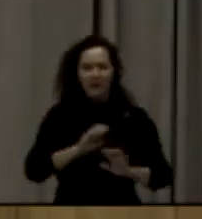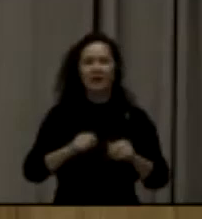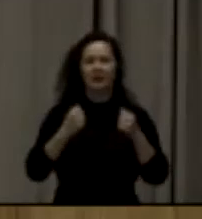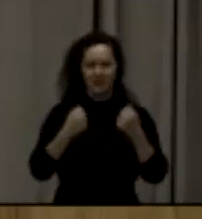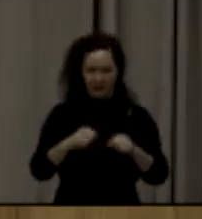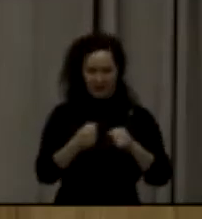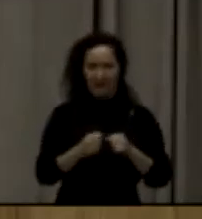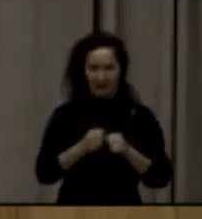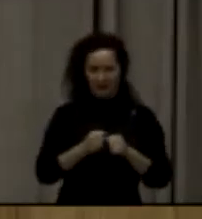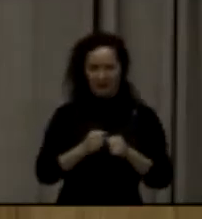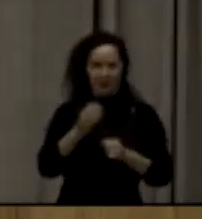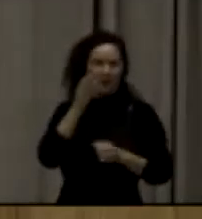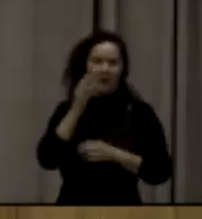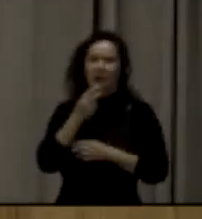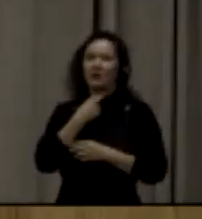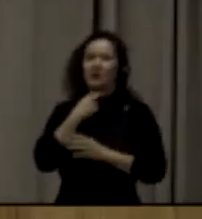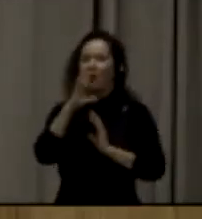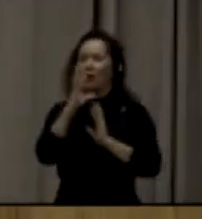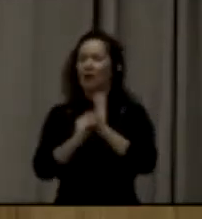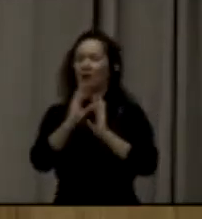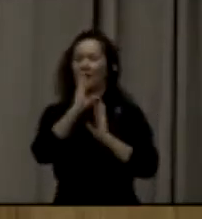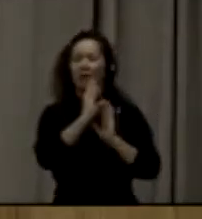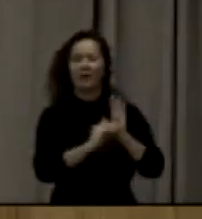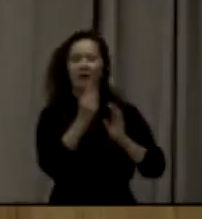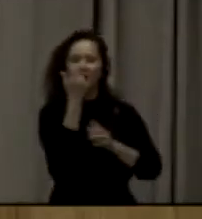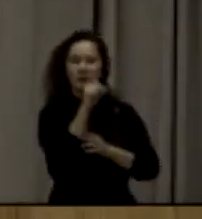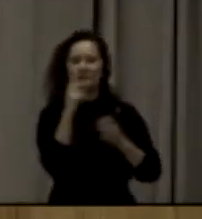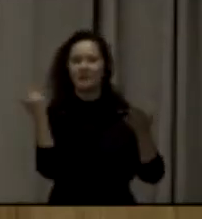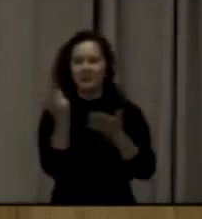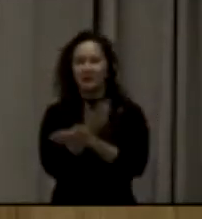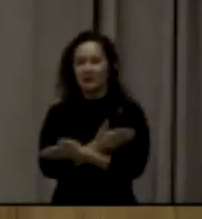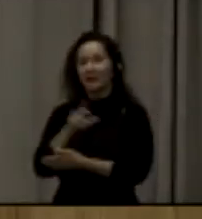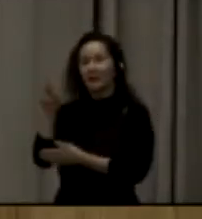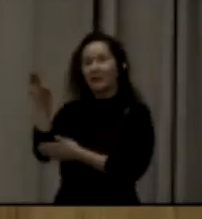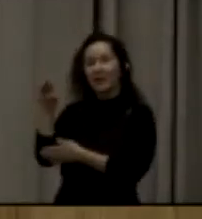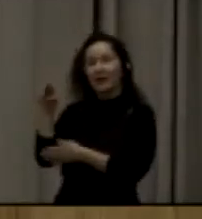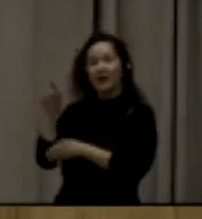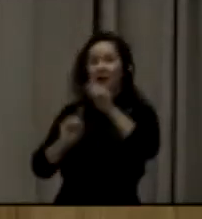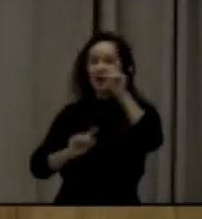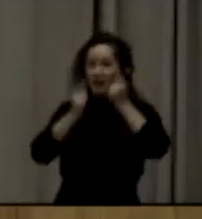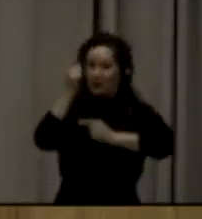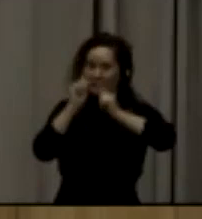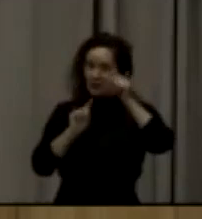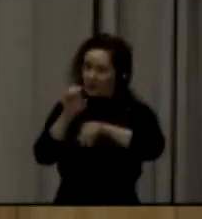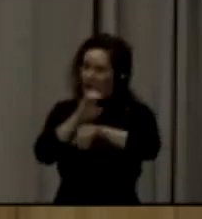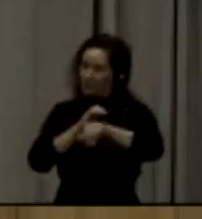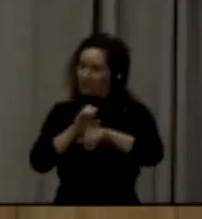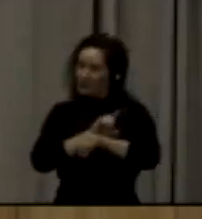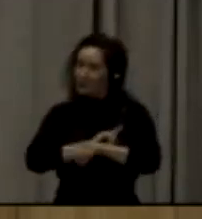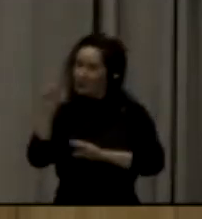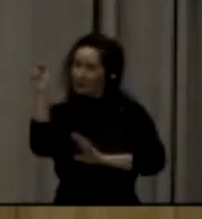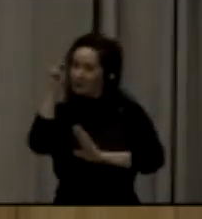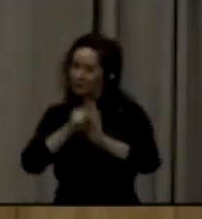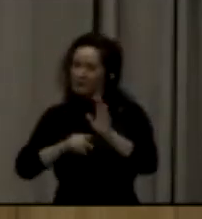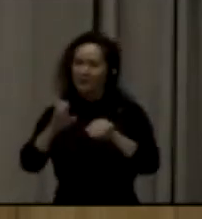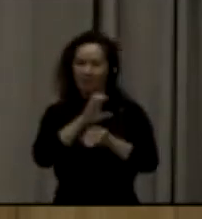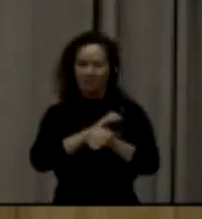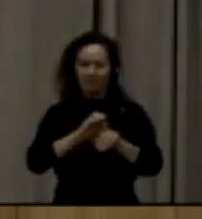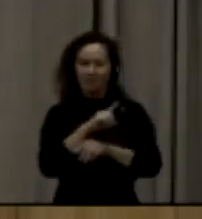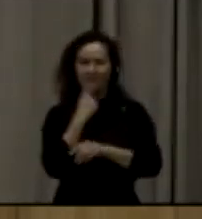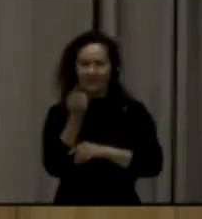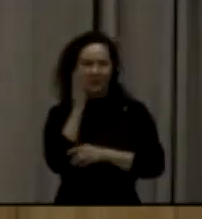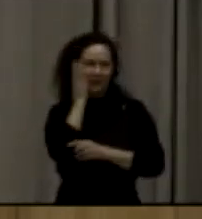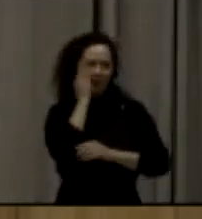cuidado para não repetir o que tem acontecido, o que aconteceu recentemente no Chile, depois de uma constituição, de um projeto de constituição